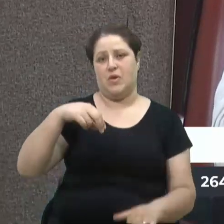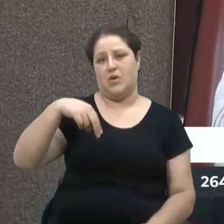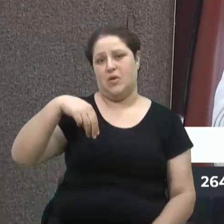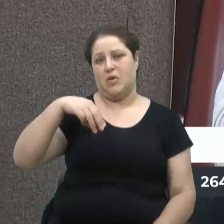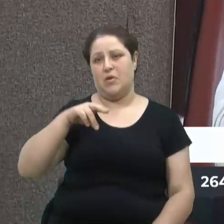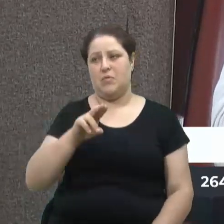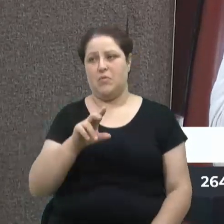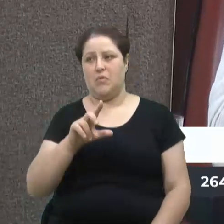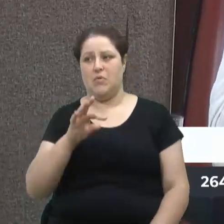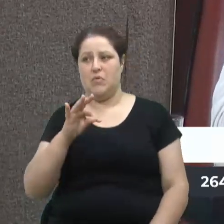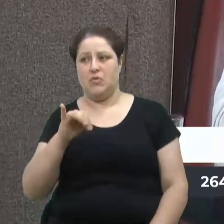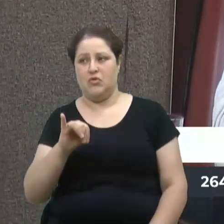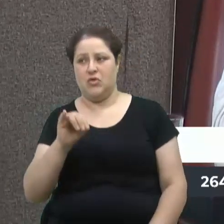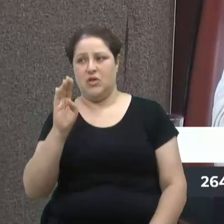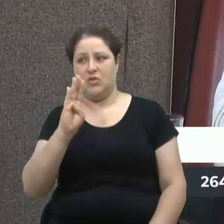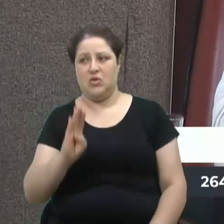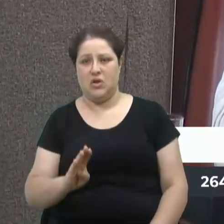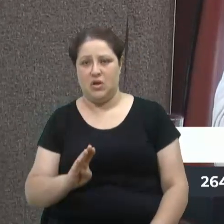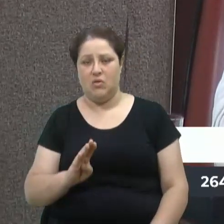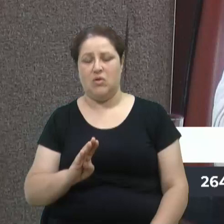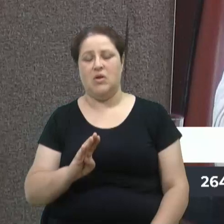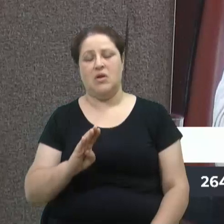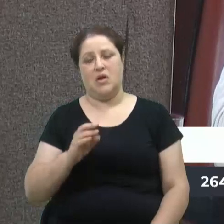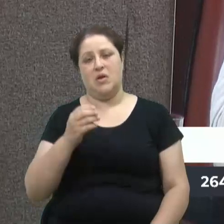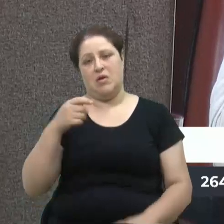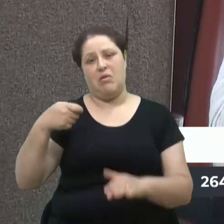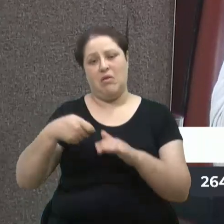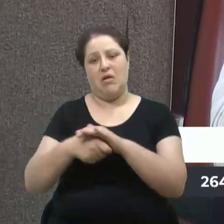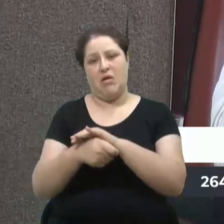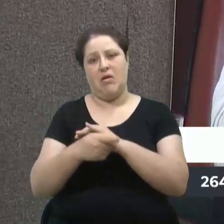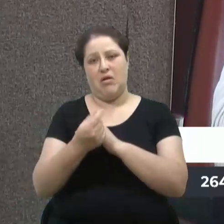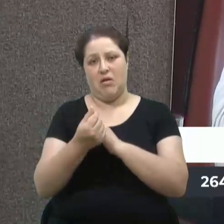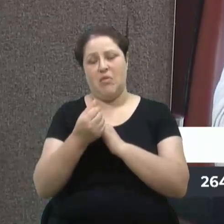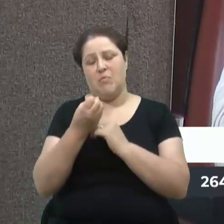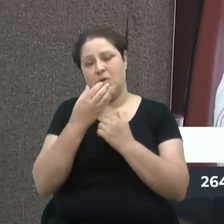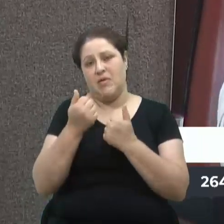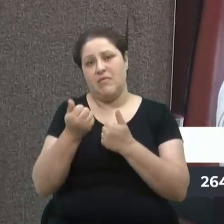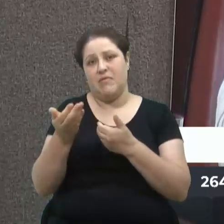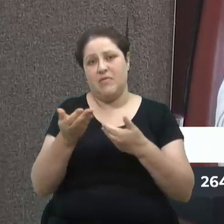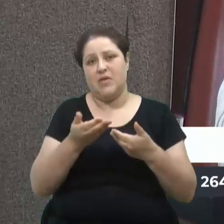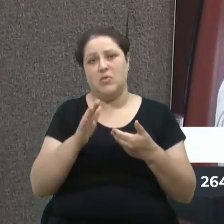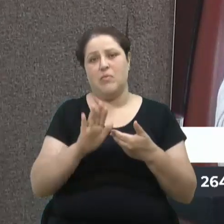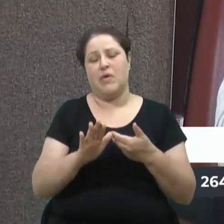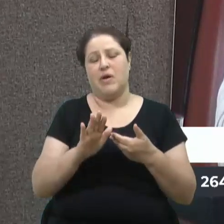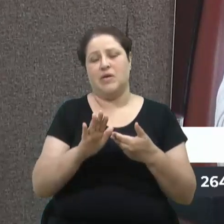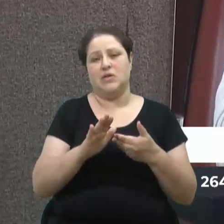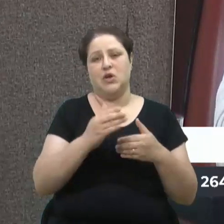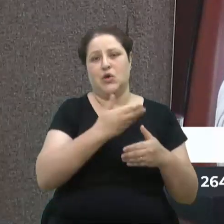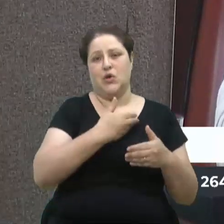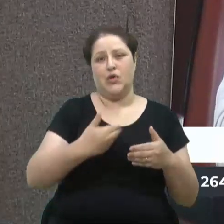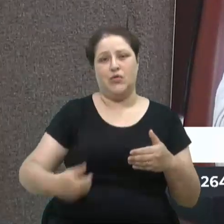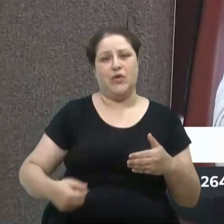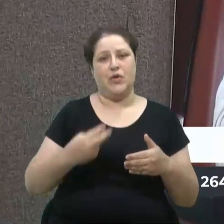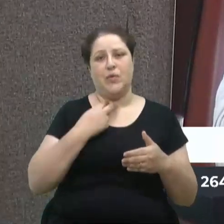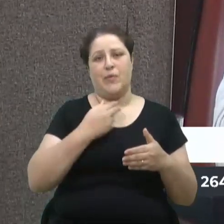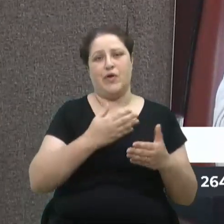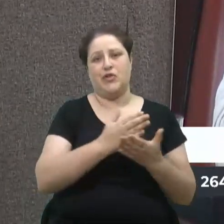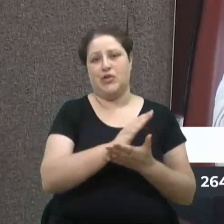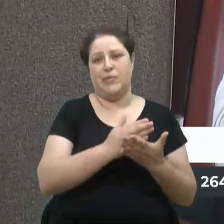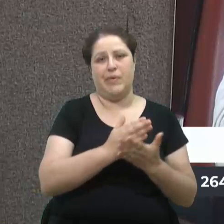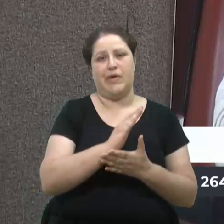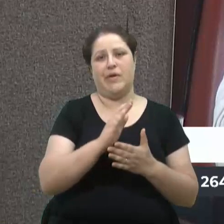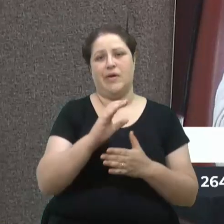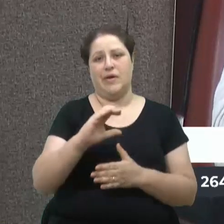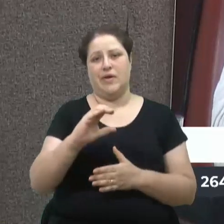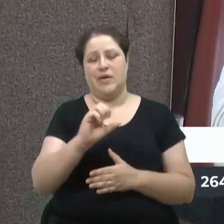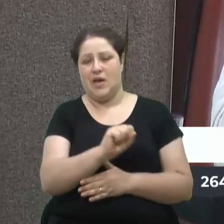bem-vindo. Mas o governo não pode atrapalhar. E nem o STF contando insegurança jurídica criando precedentes